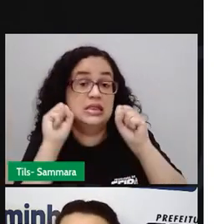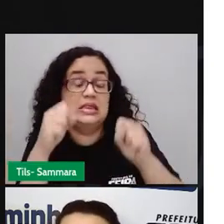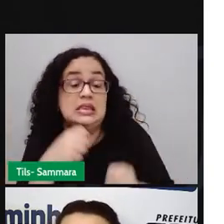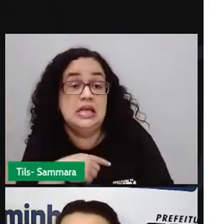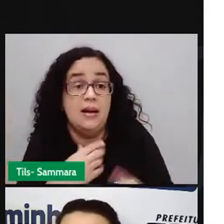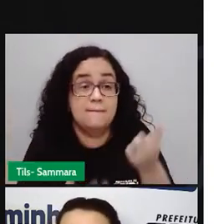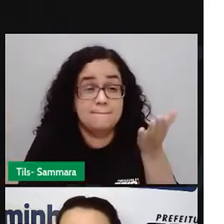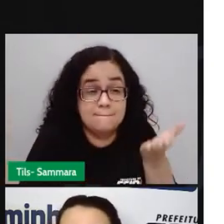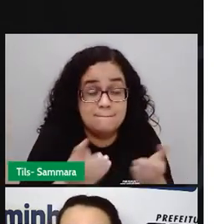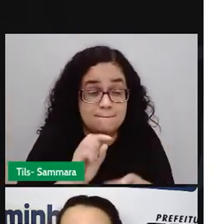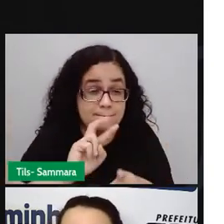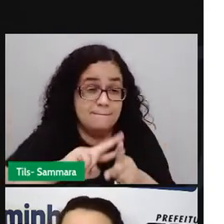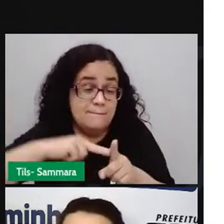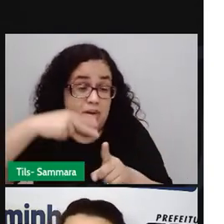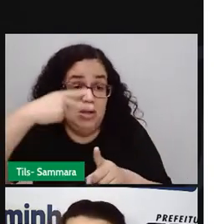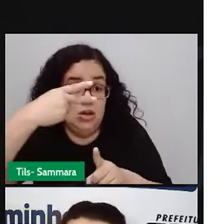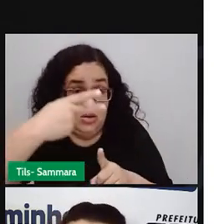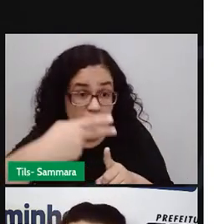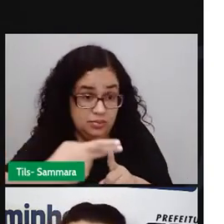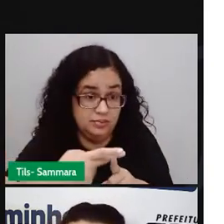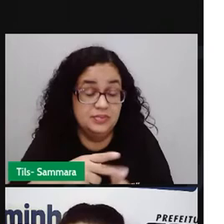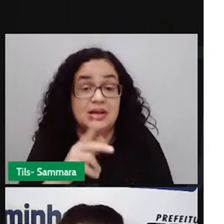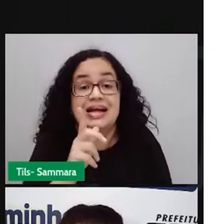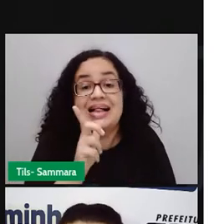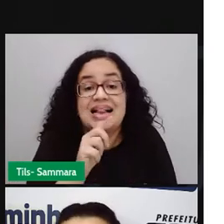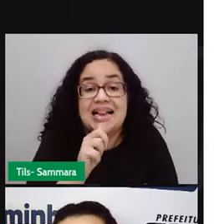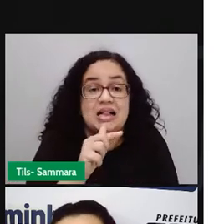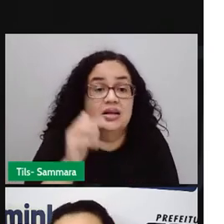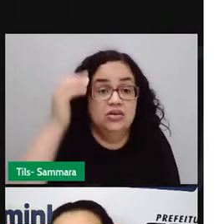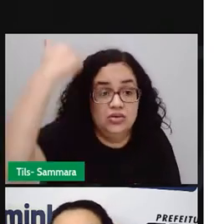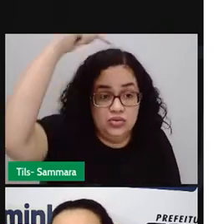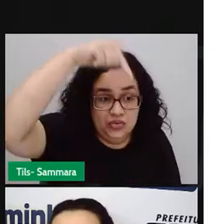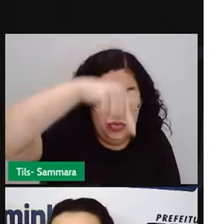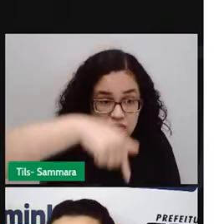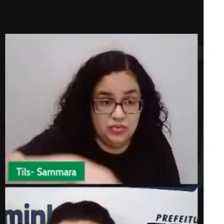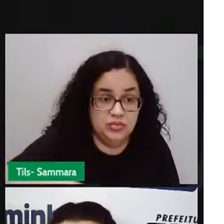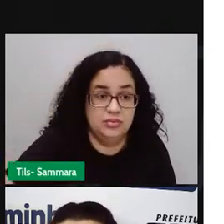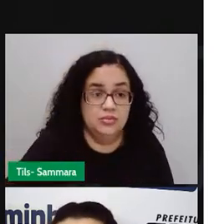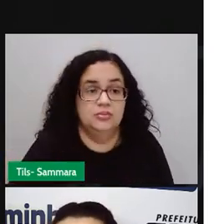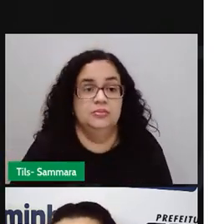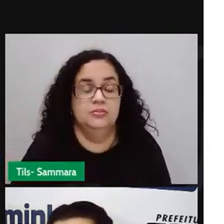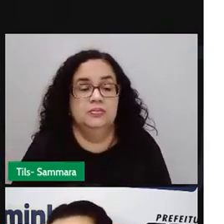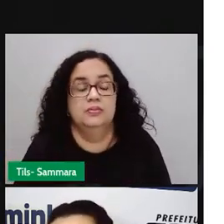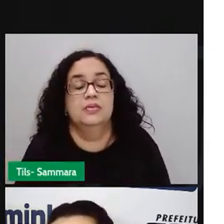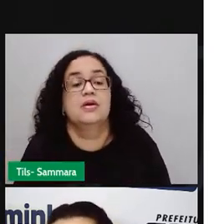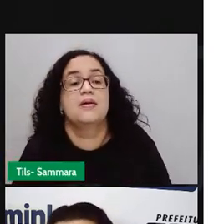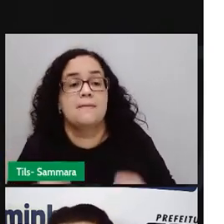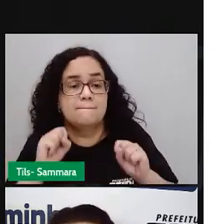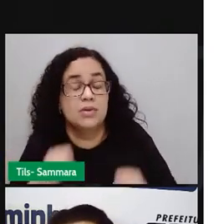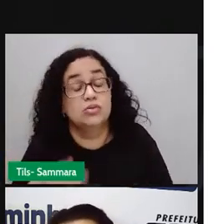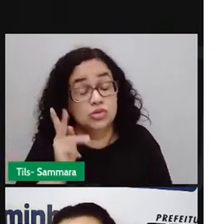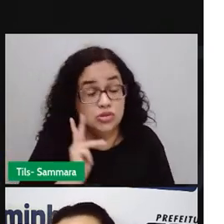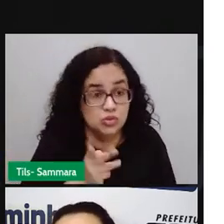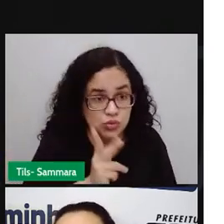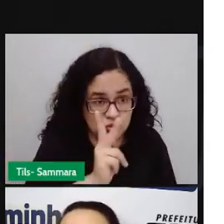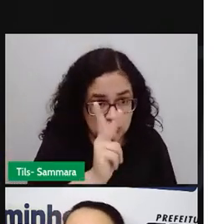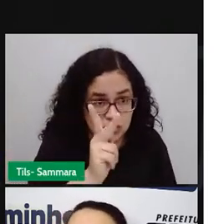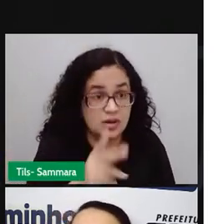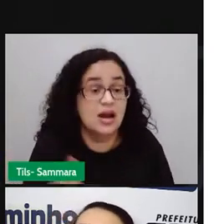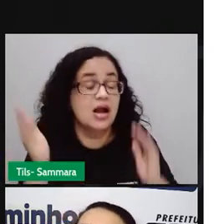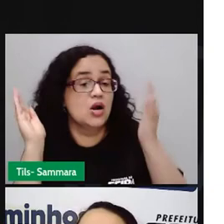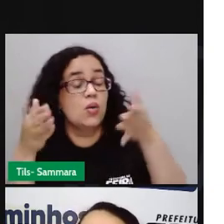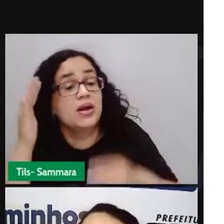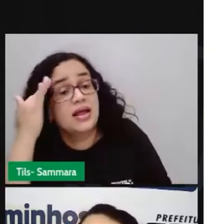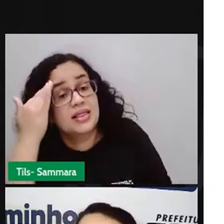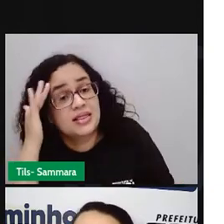uma densidade maior que a densidade da água, ele afunda. Mas a gente vai dar continuidade agora e